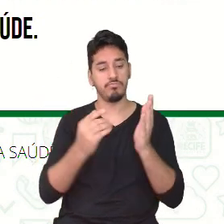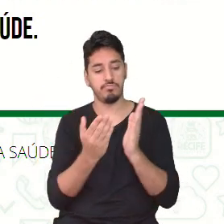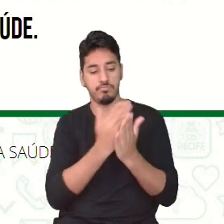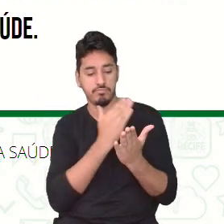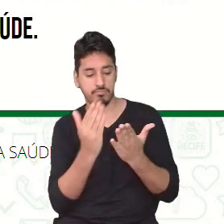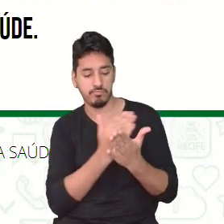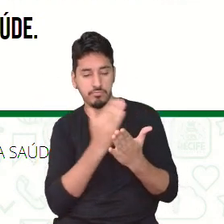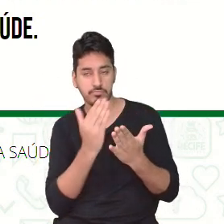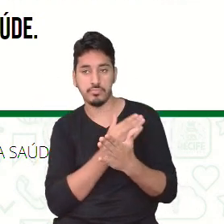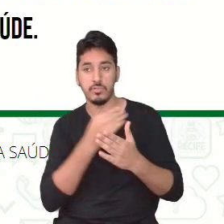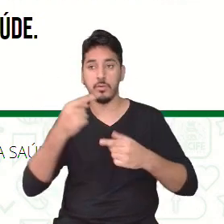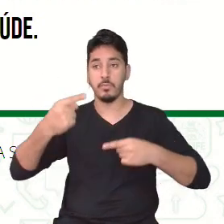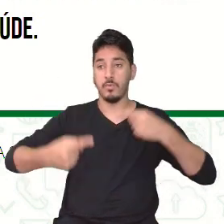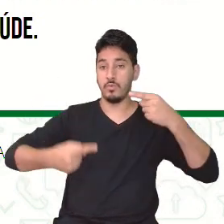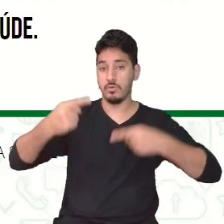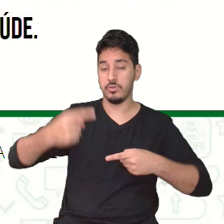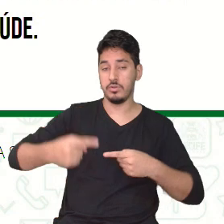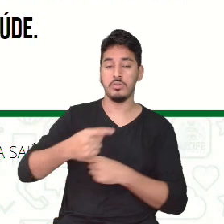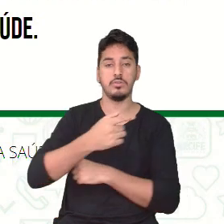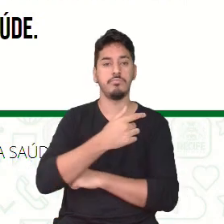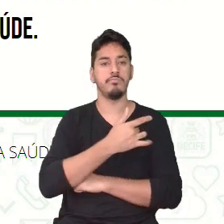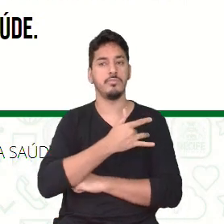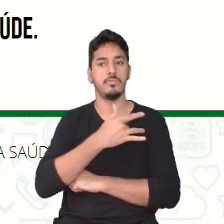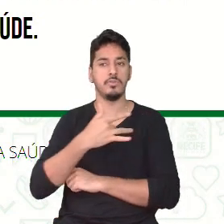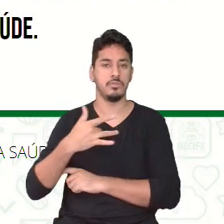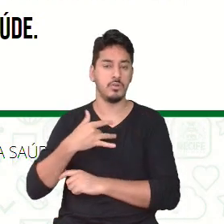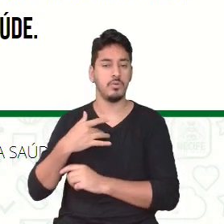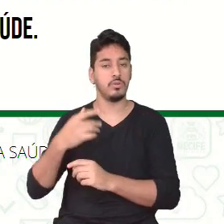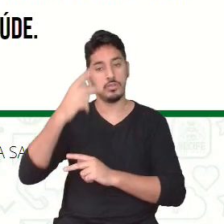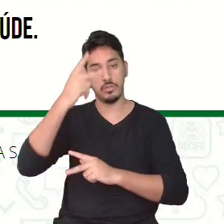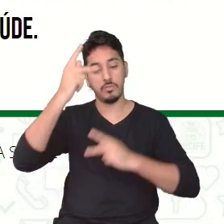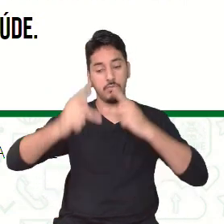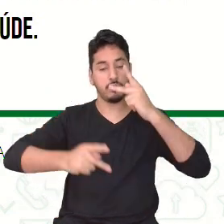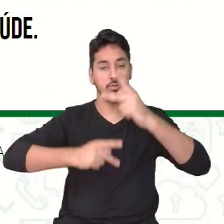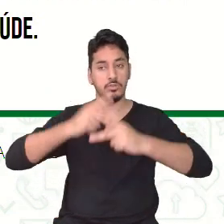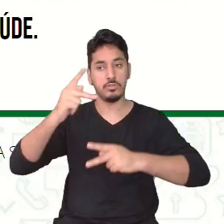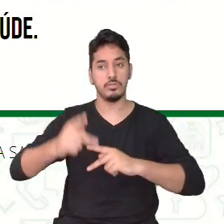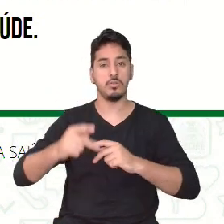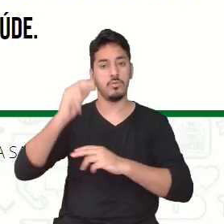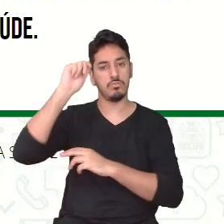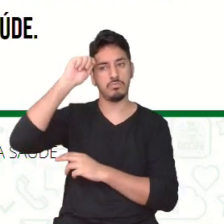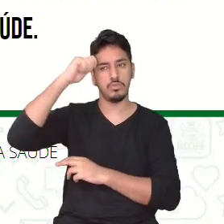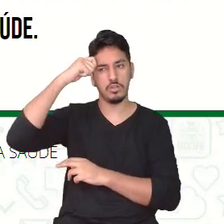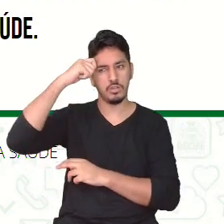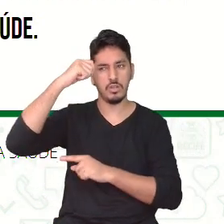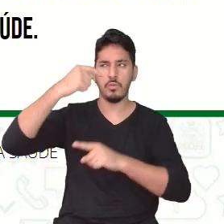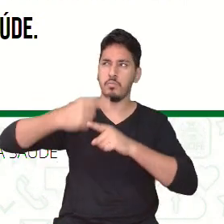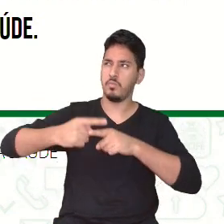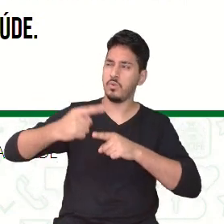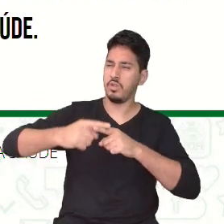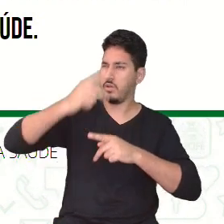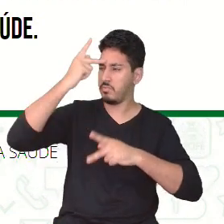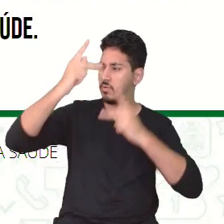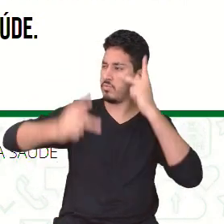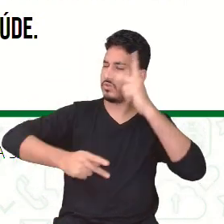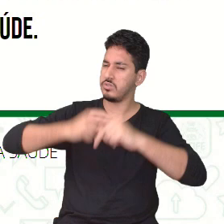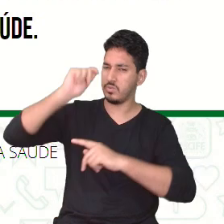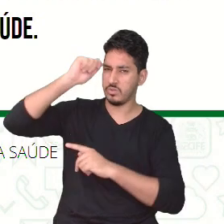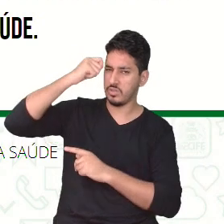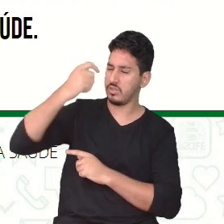é da Política Nacional de Saúde Integral da População Negra. Por que especificamente da população negra,